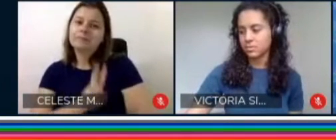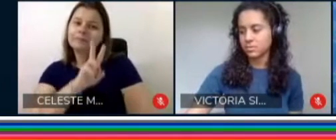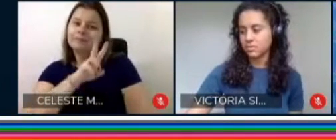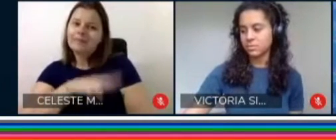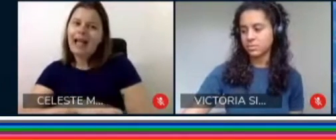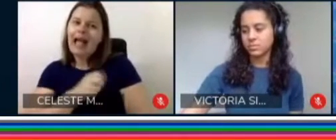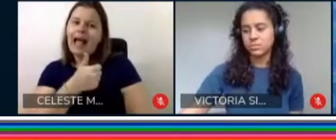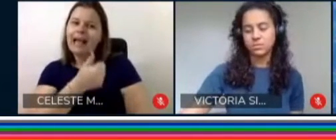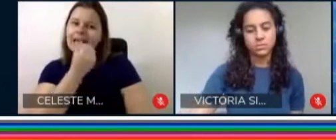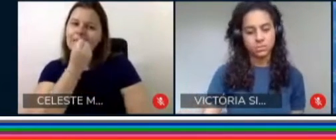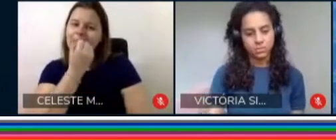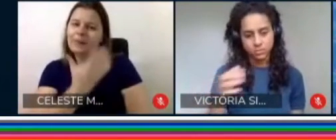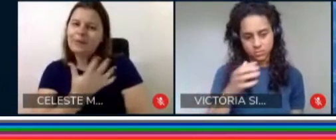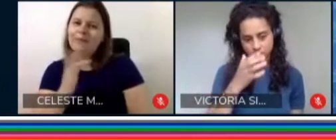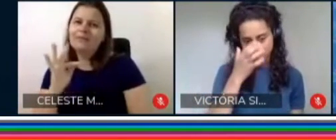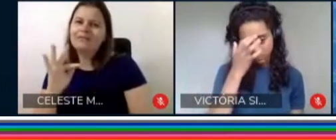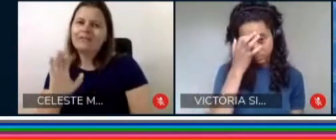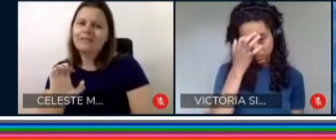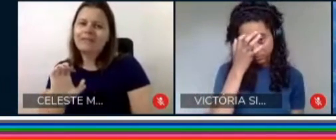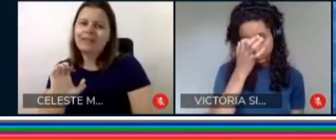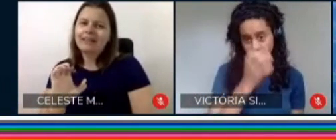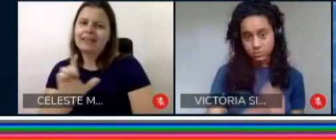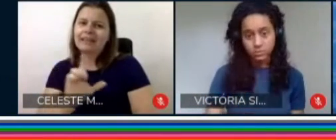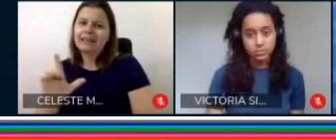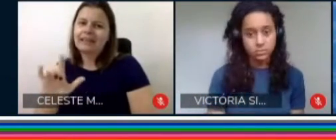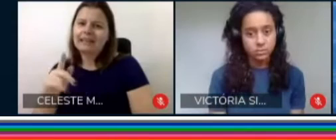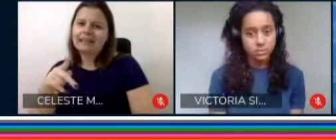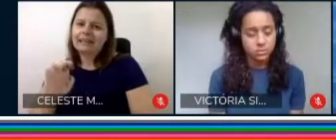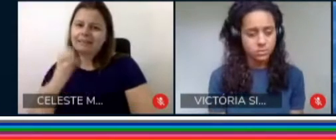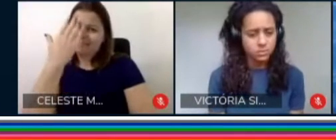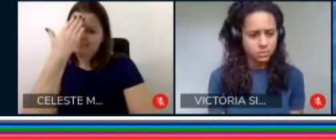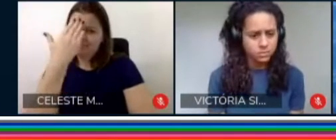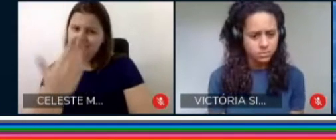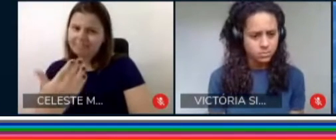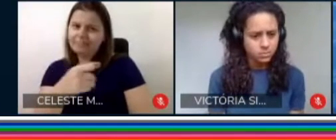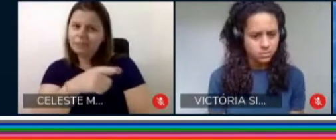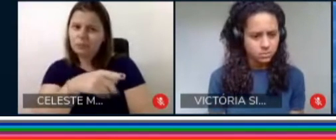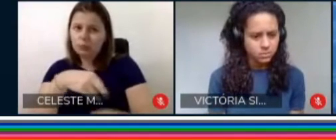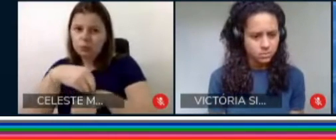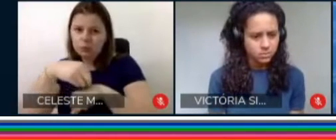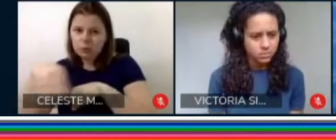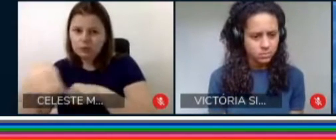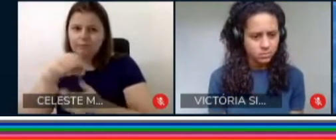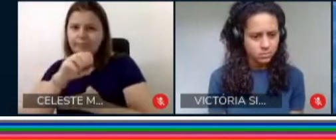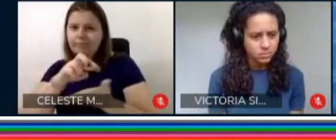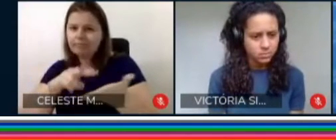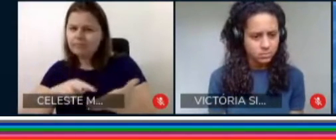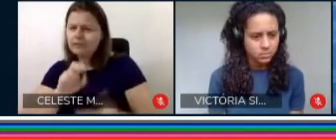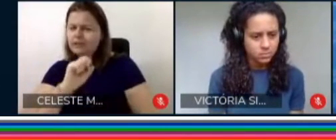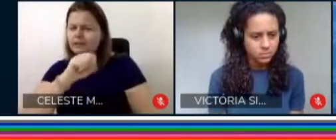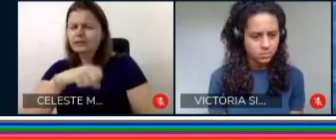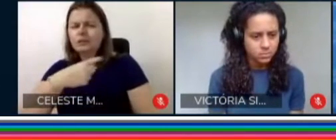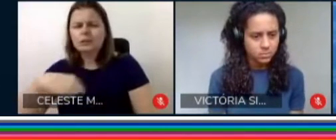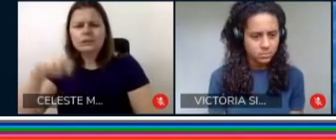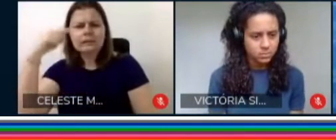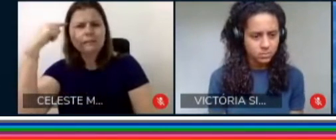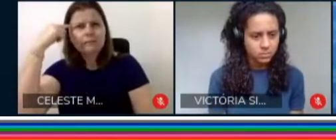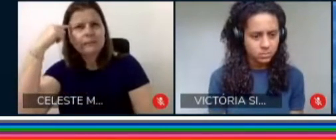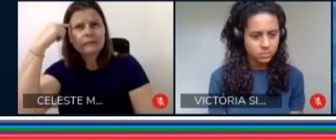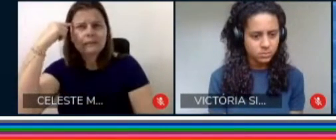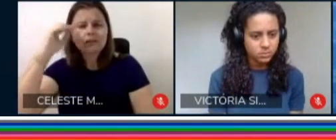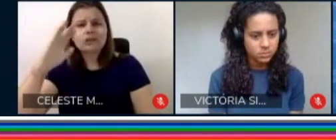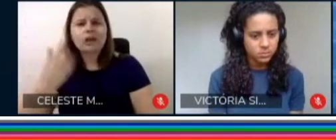Ai, que bom, Felipe. Sim, a gente agradece muito a sugestão e a gente tem pensado fortemente nas questões